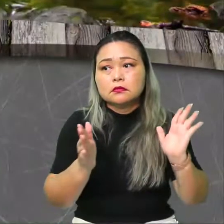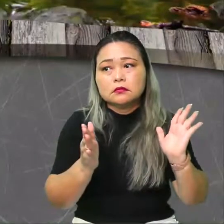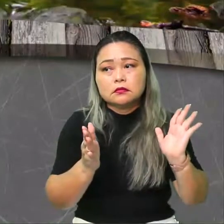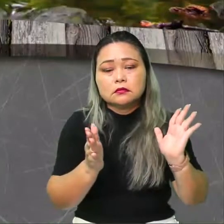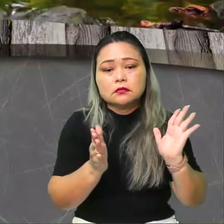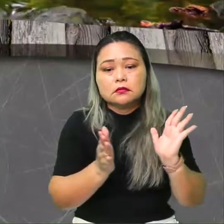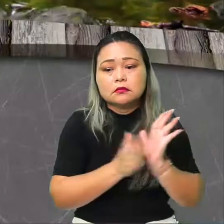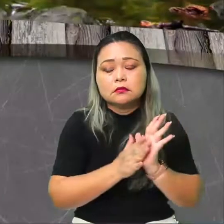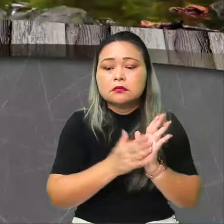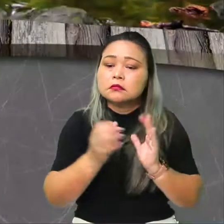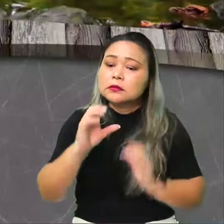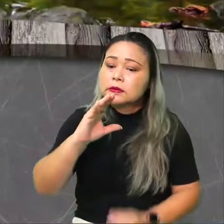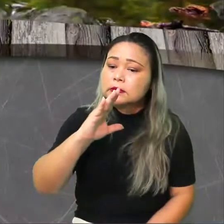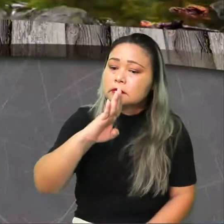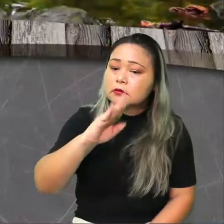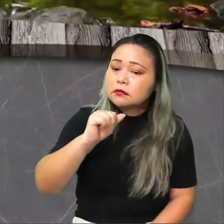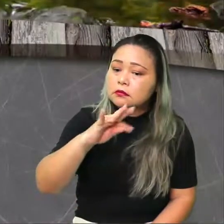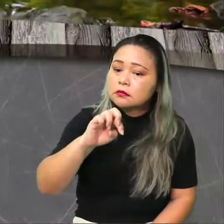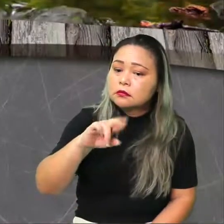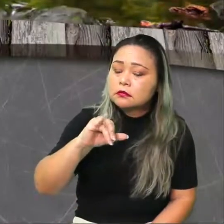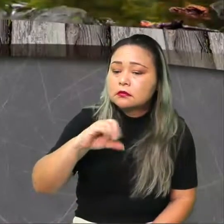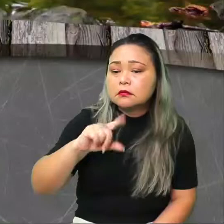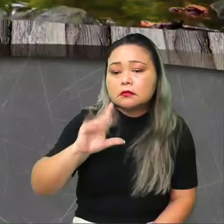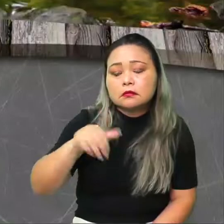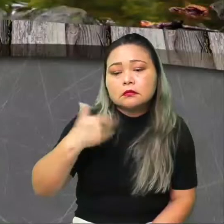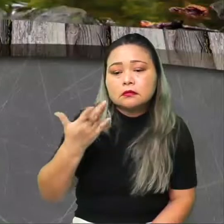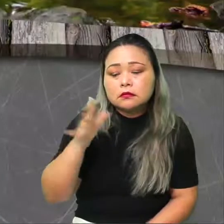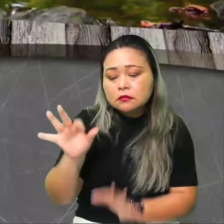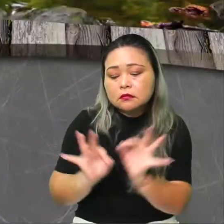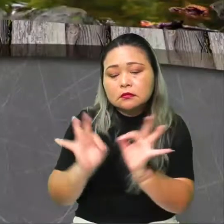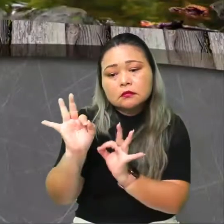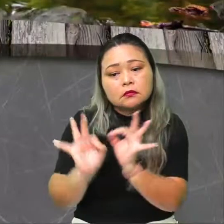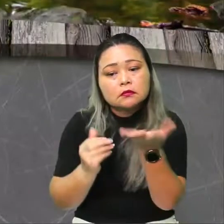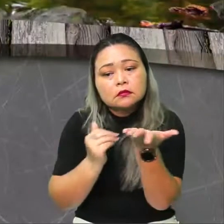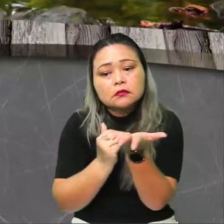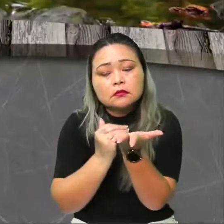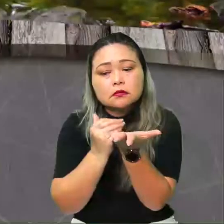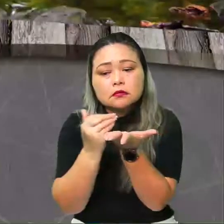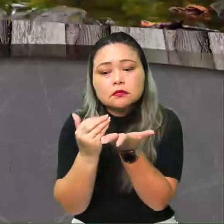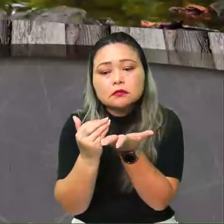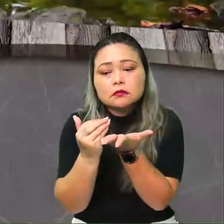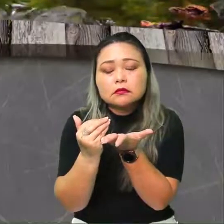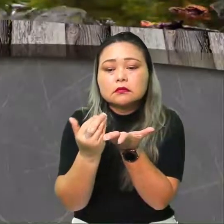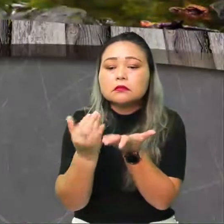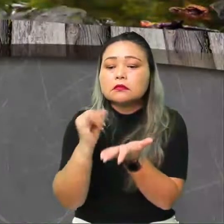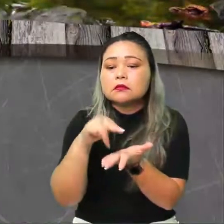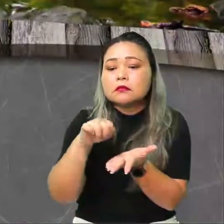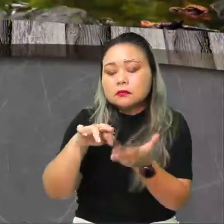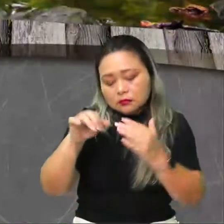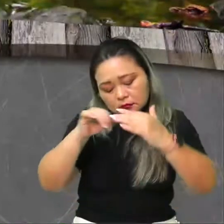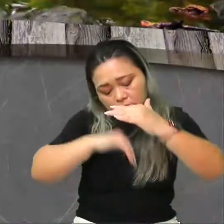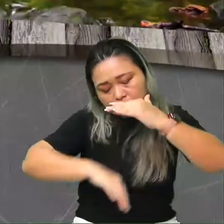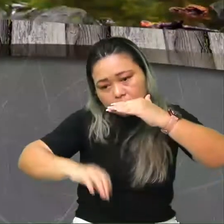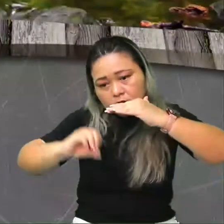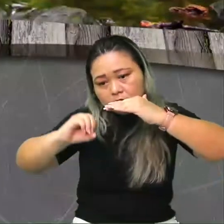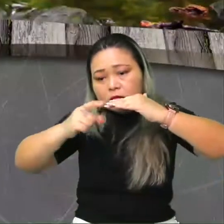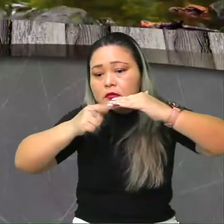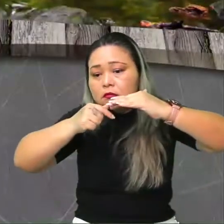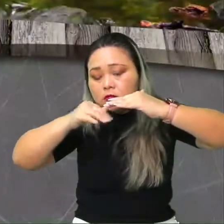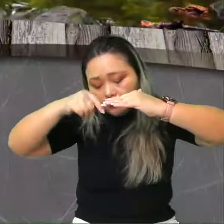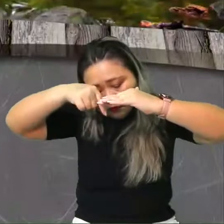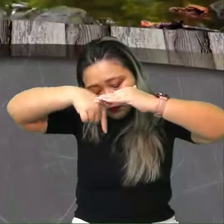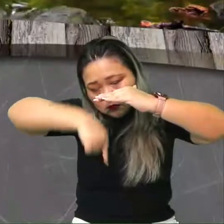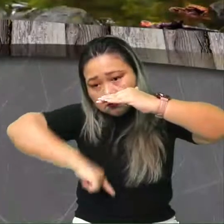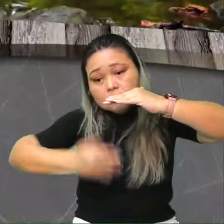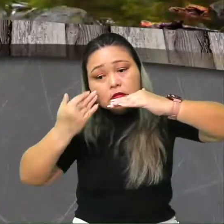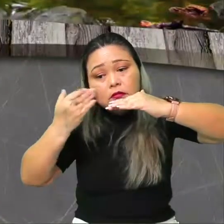das bactérias surgindo ali, né, sendo formadas a partir dessas substâncias inorgânicas no fundo do oceano,